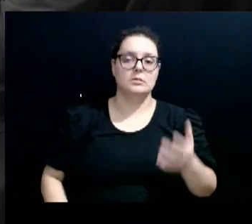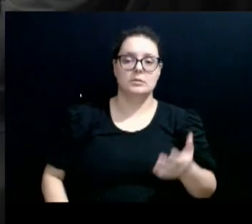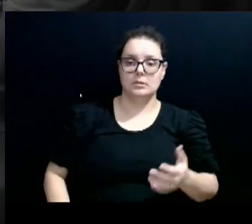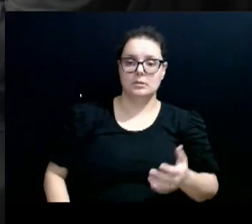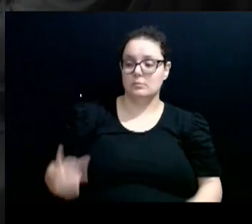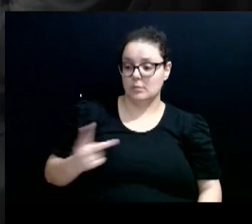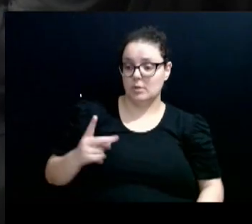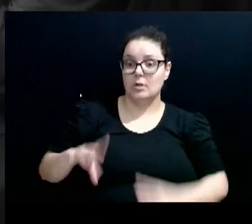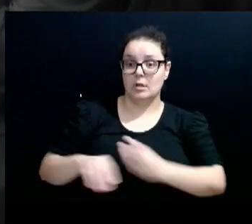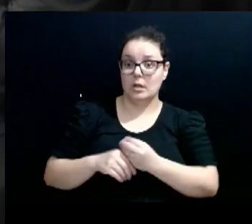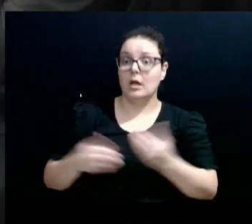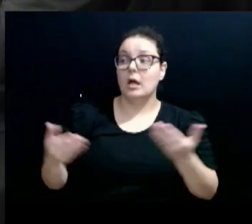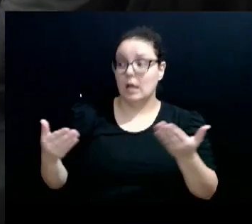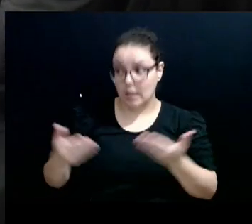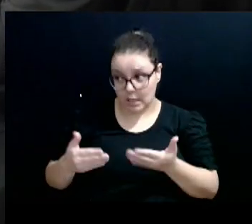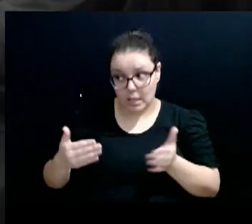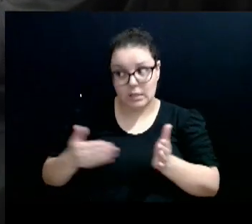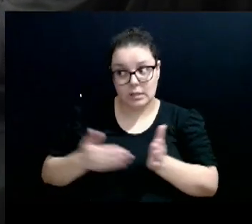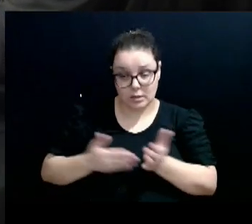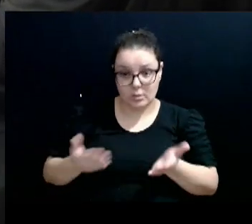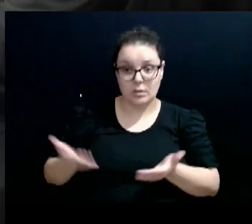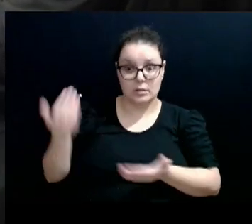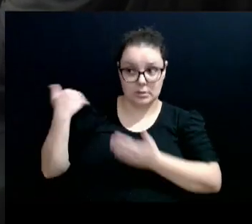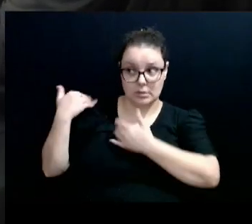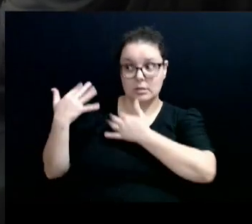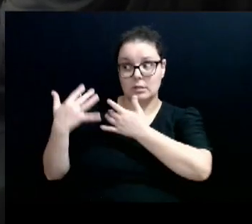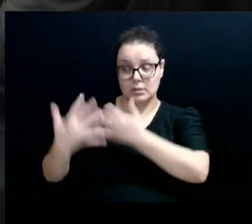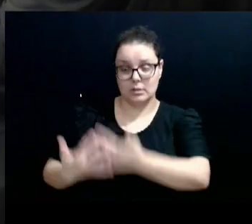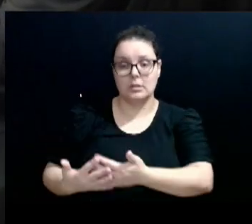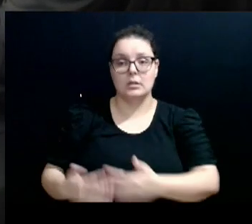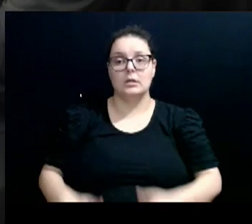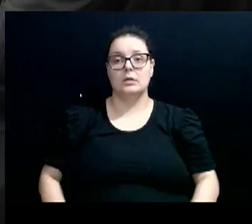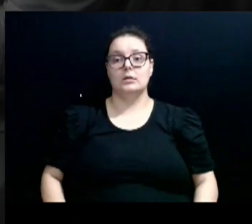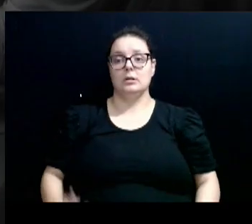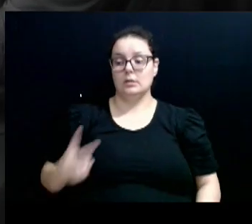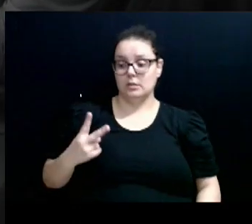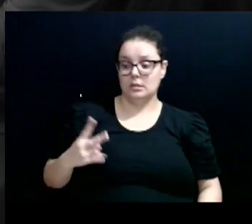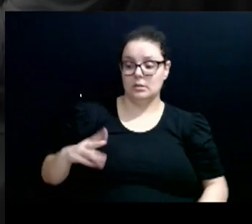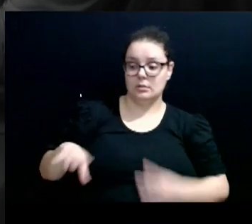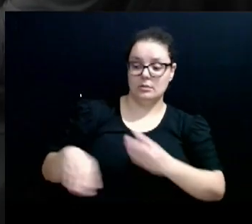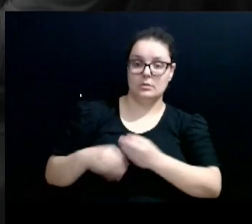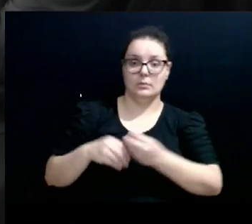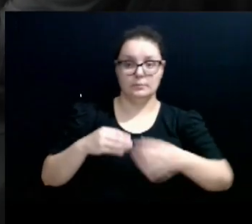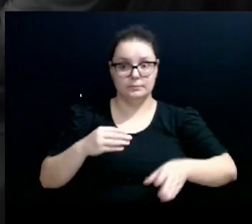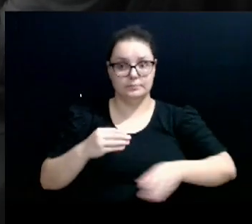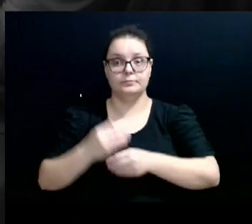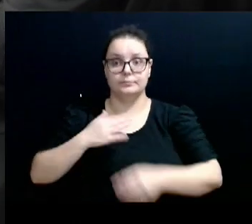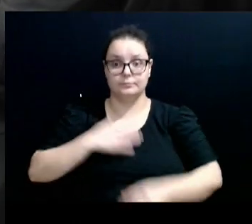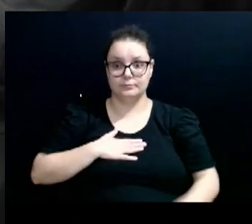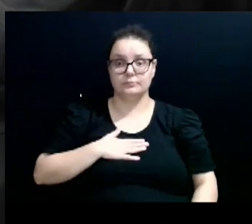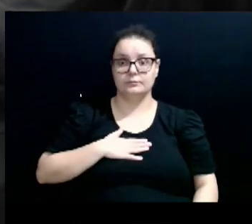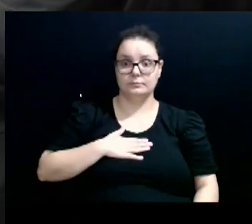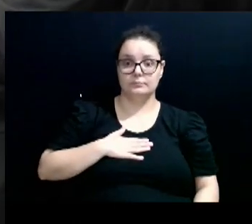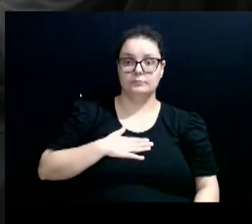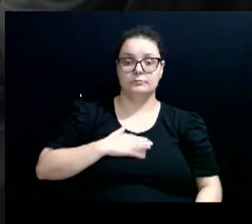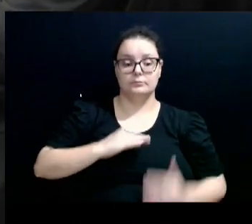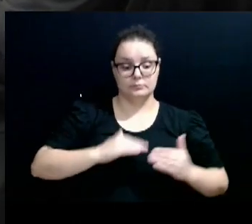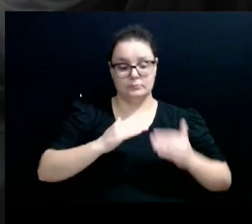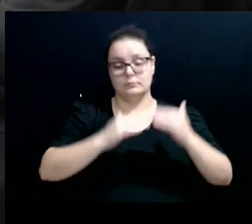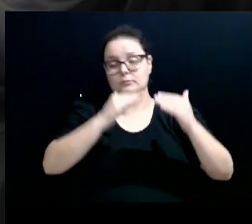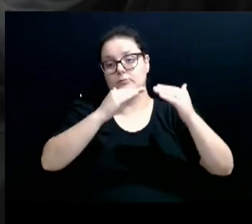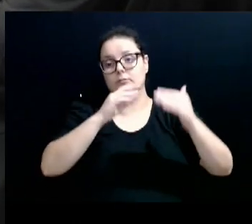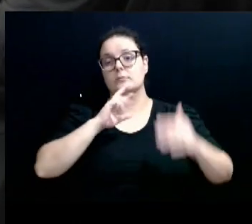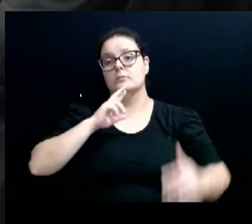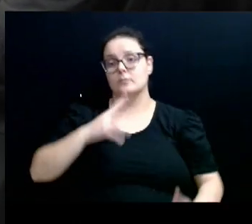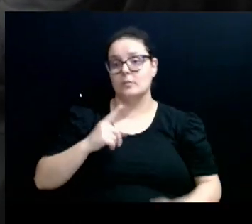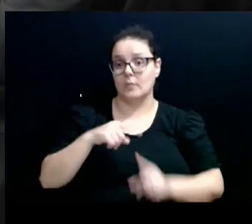hein, daquela época, né? Sim. Só essas 2 emendas, e a minha teve um resultado positivo, a